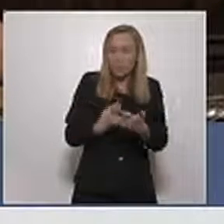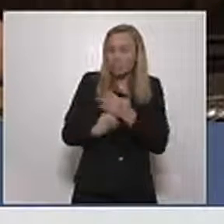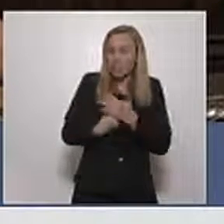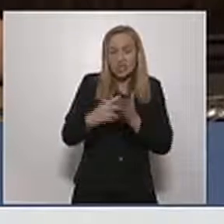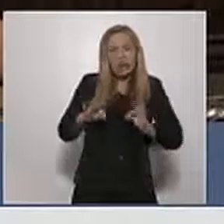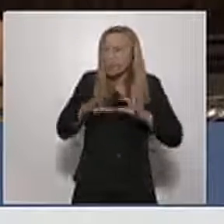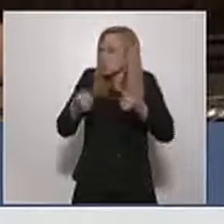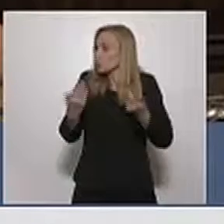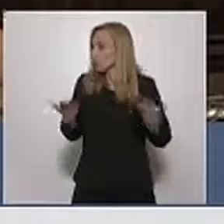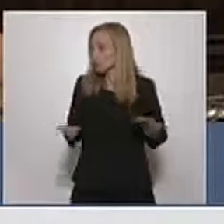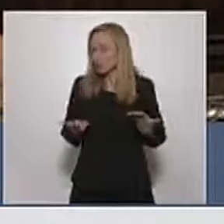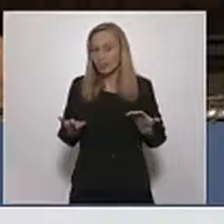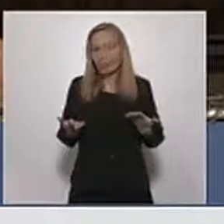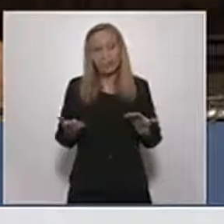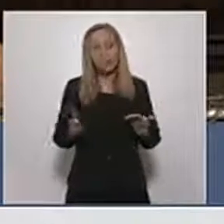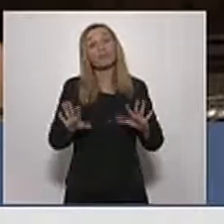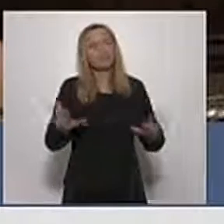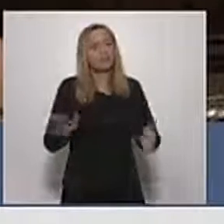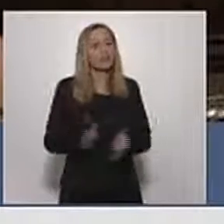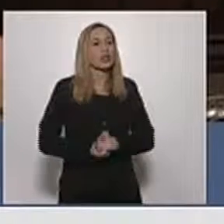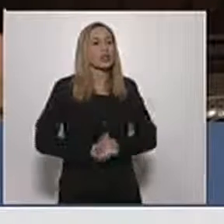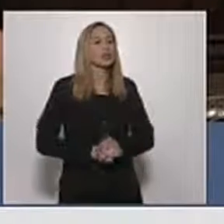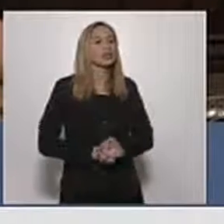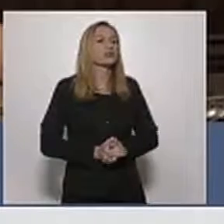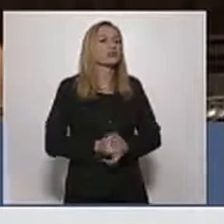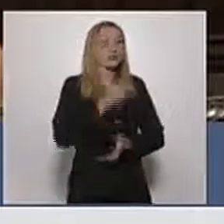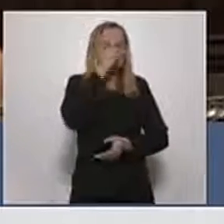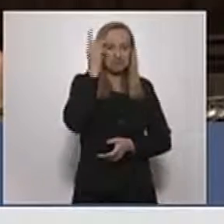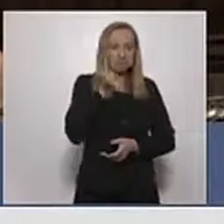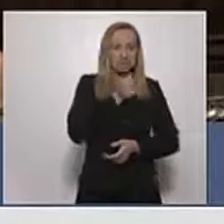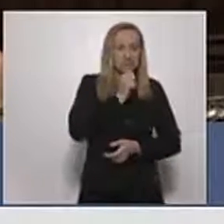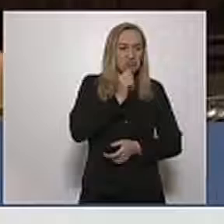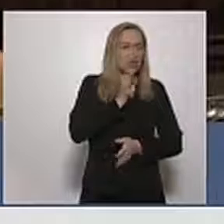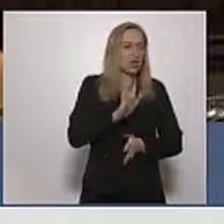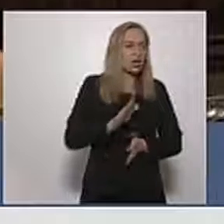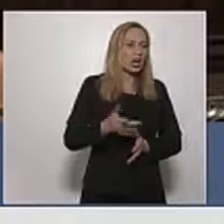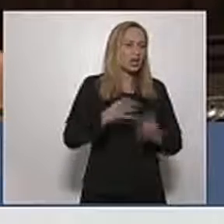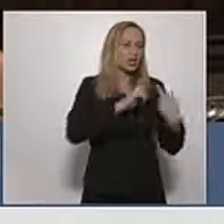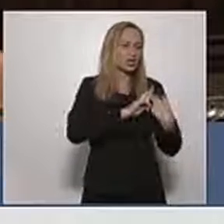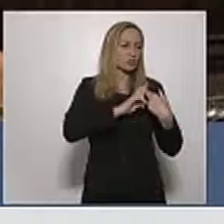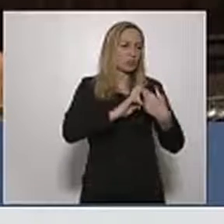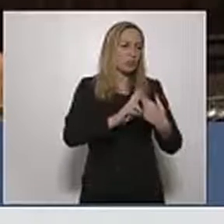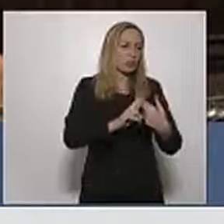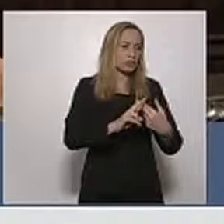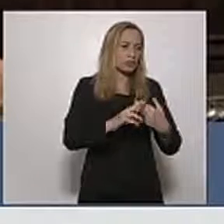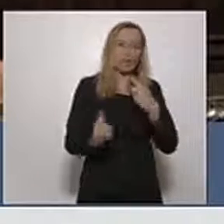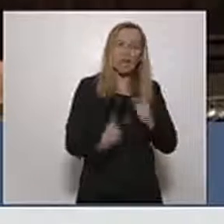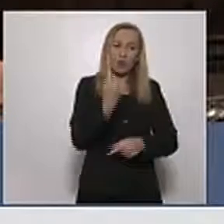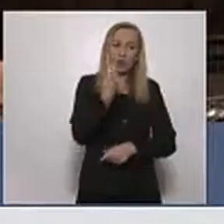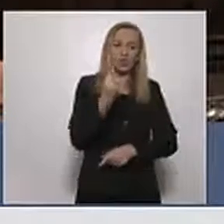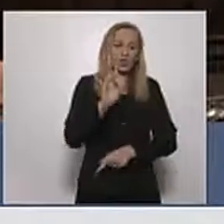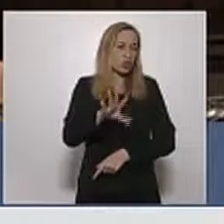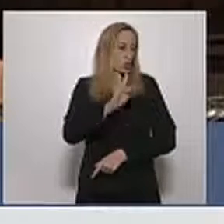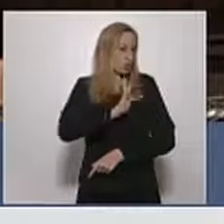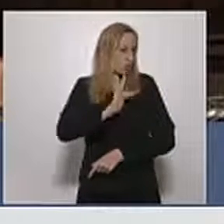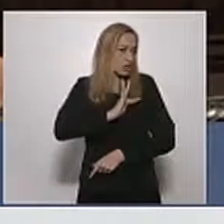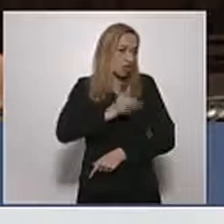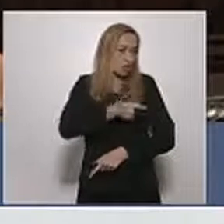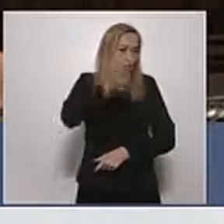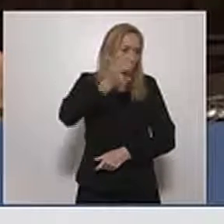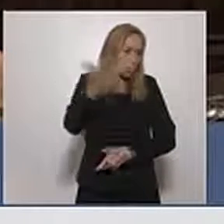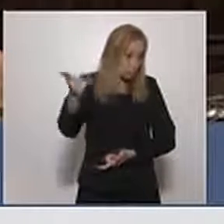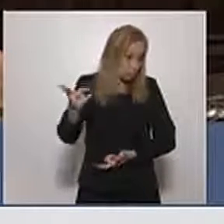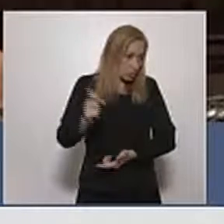tudo. E, por óbvio, de maneira nenhuma, a responsabilidade é única e exclusivamente do policial ao apertar o